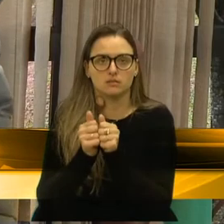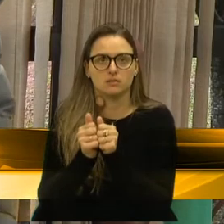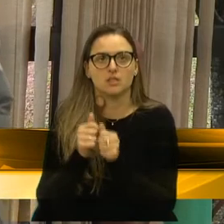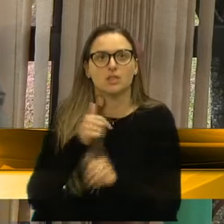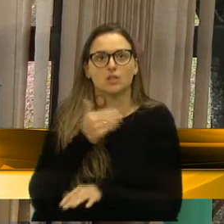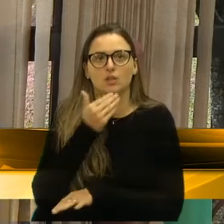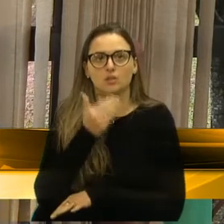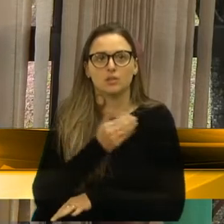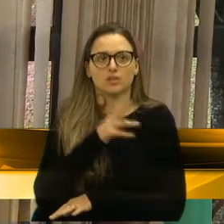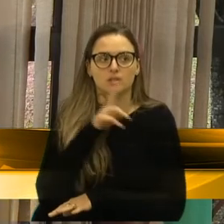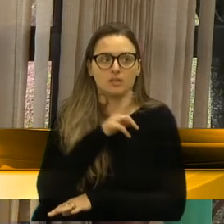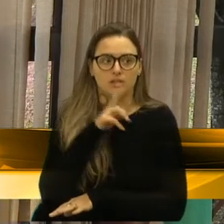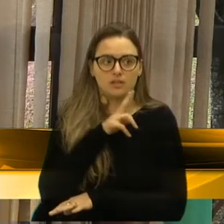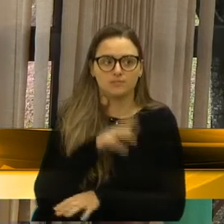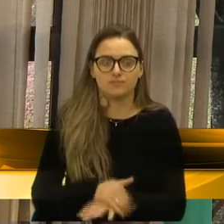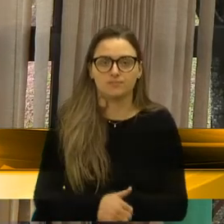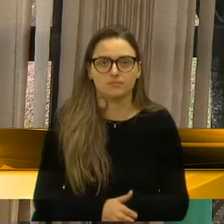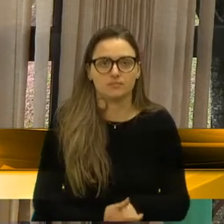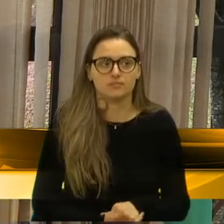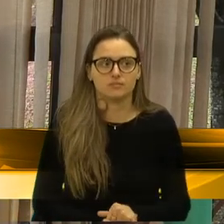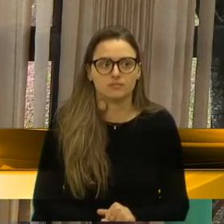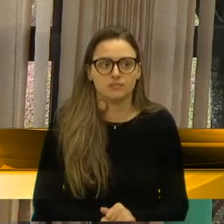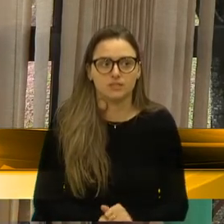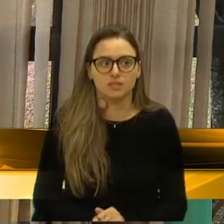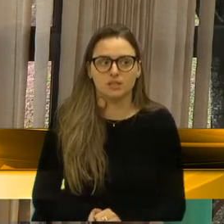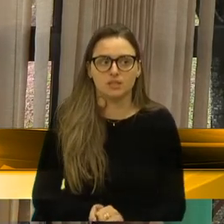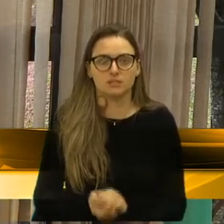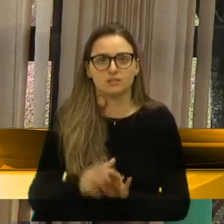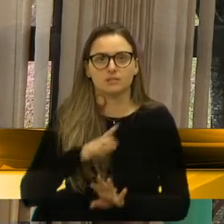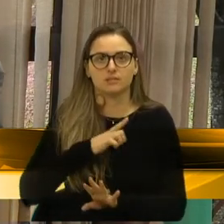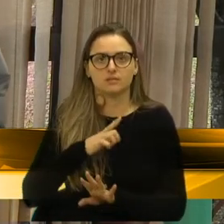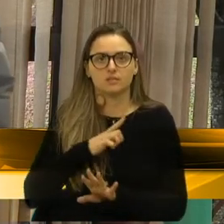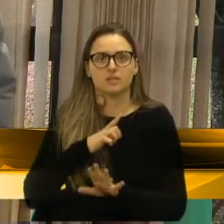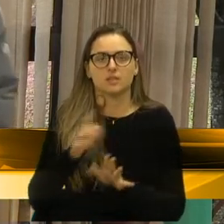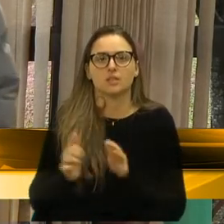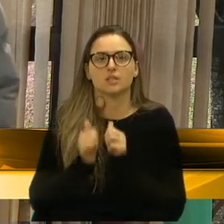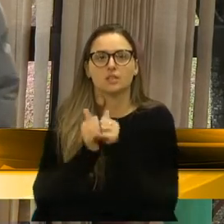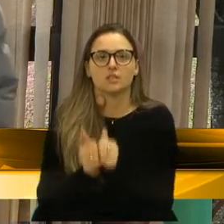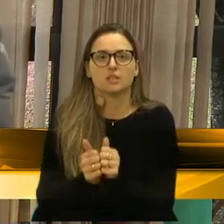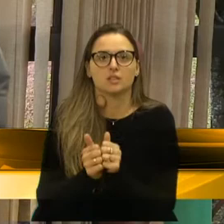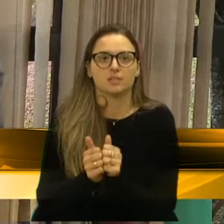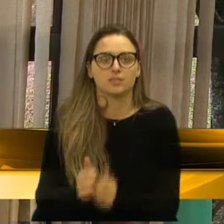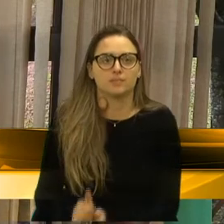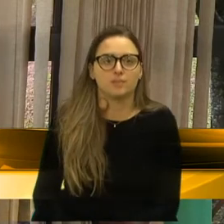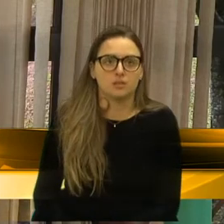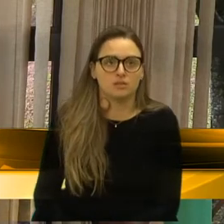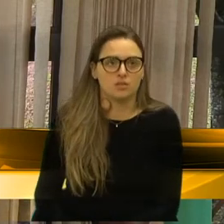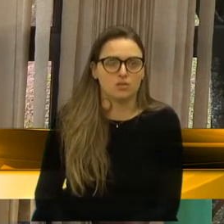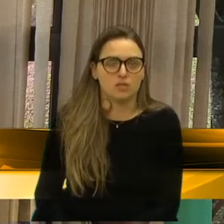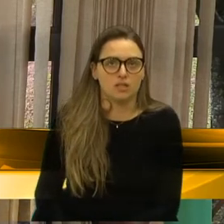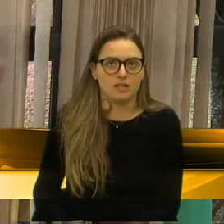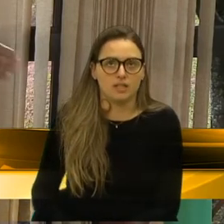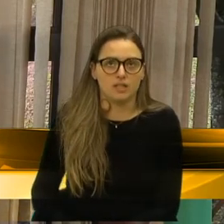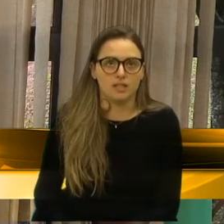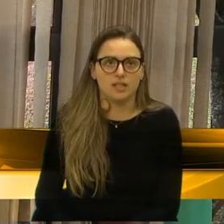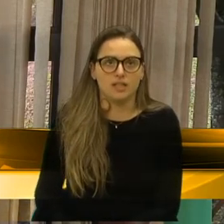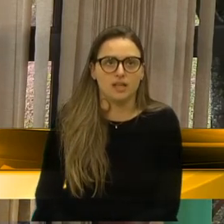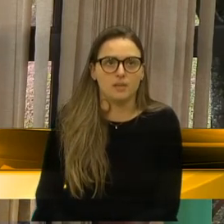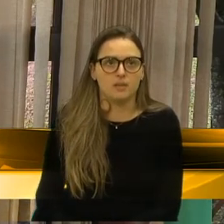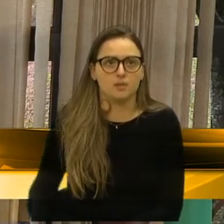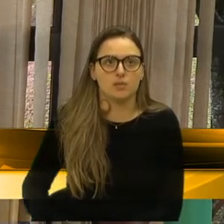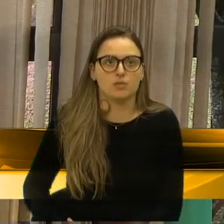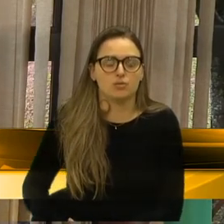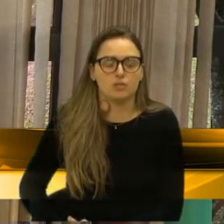urgência por já ter vencido o prazo mas dizer para a sociedade foi muito discutido sim foi bastante discutido e a pessoa que está